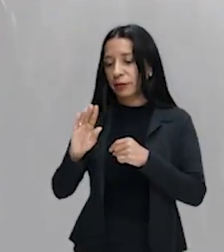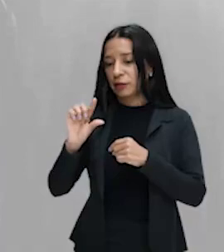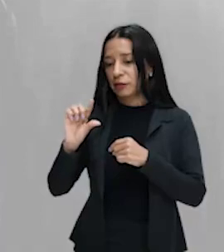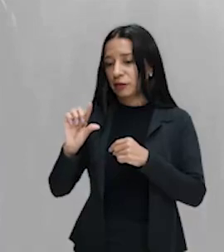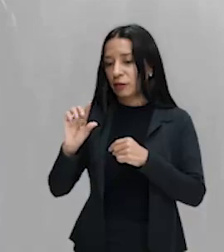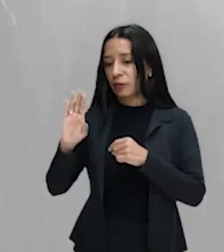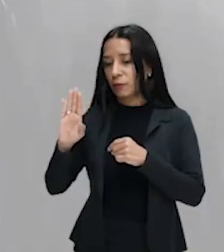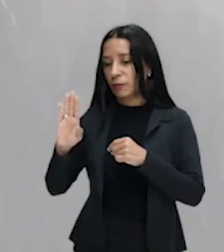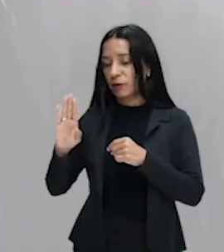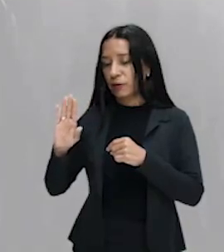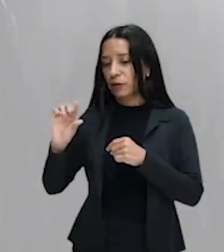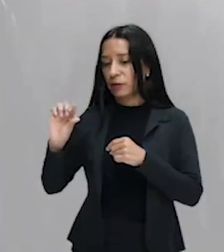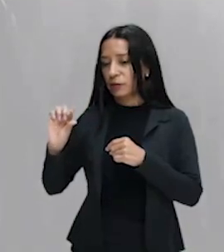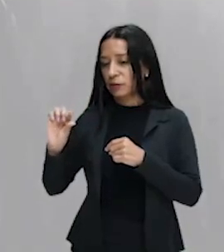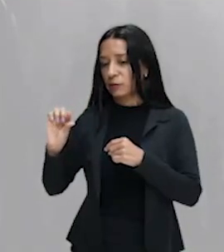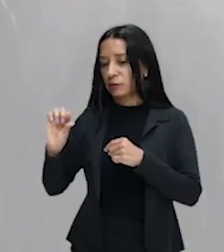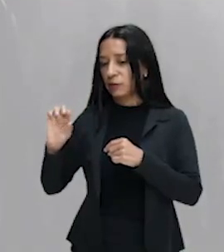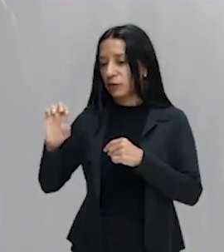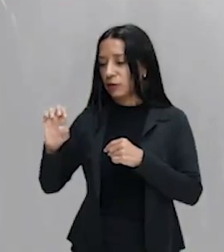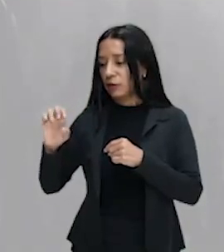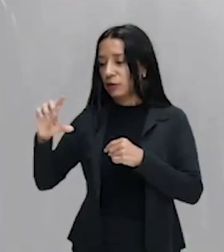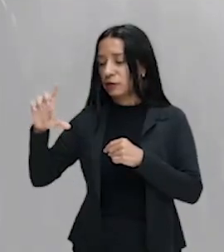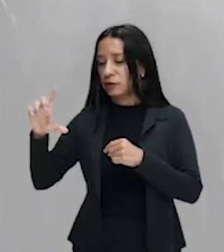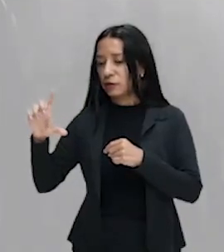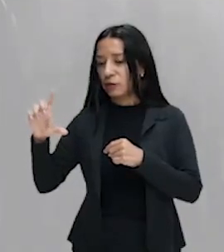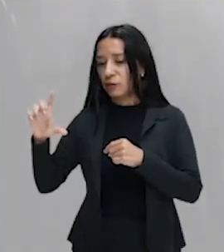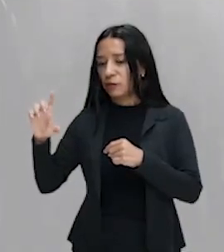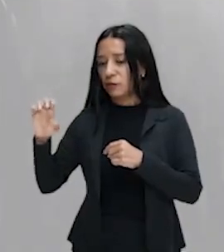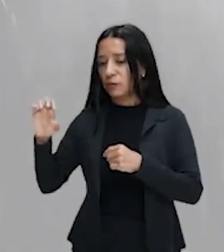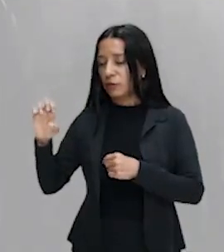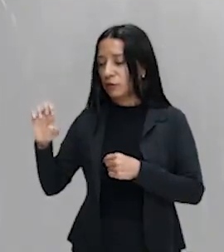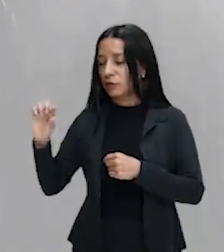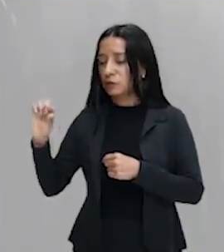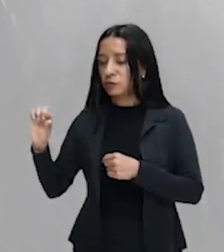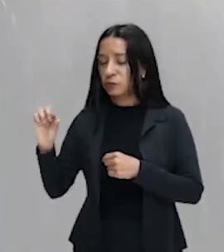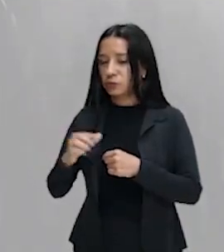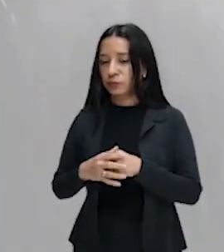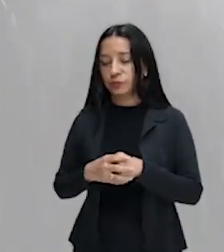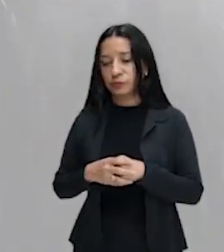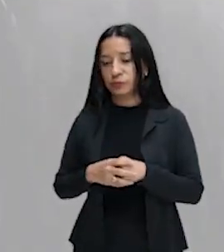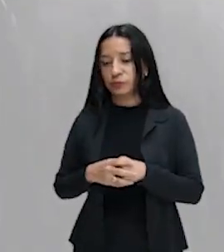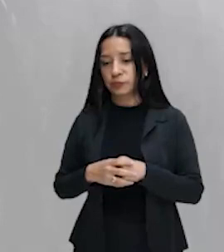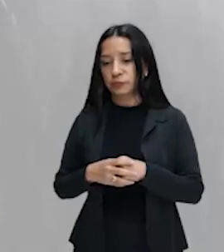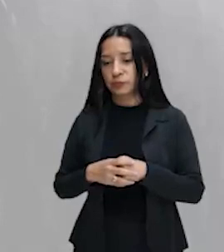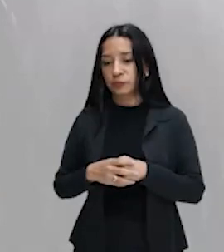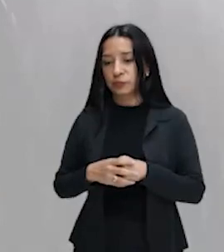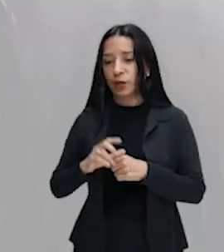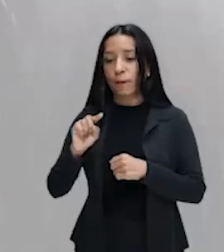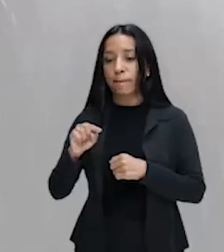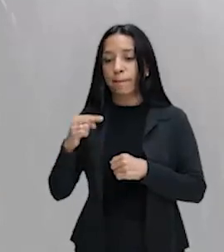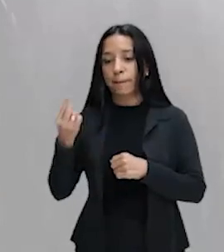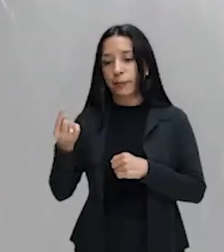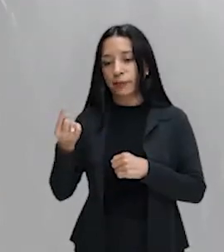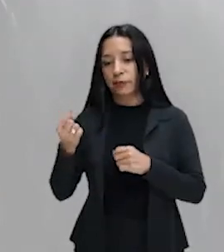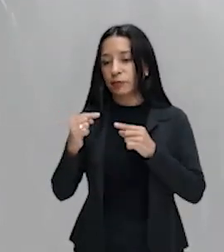Bzão com Bzinho, Bzão, Bzinho. Ezão com Ezinho, Ezão, Ezinho. Próxima combinação. Vou pegar esse